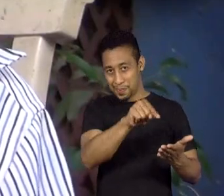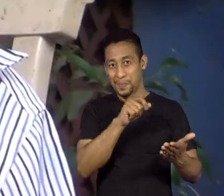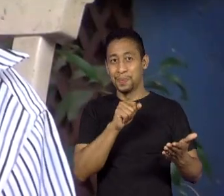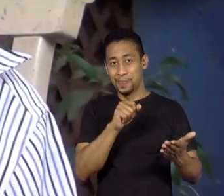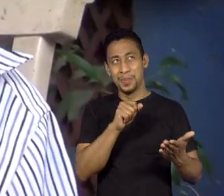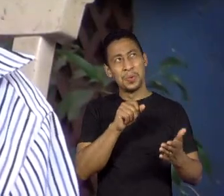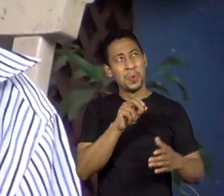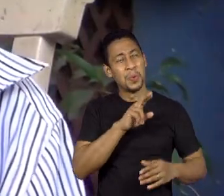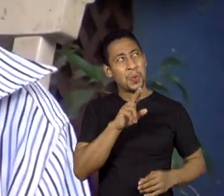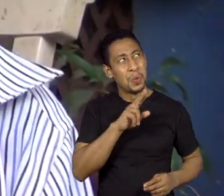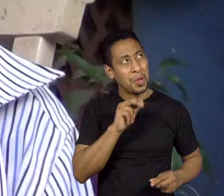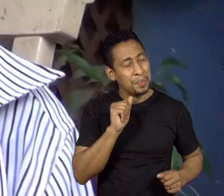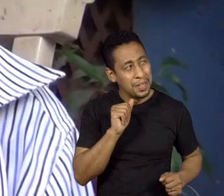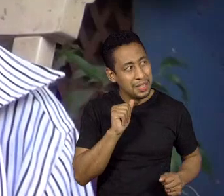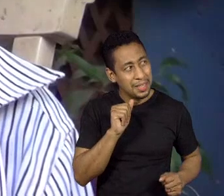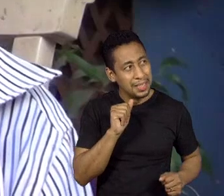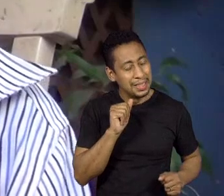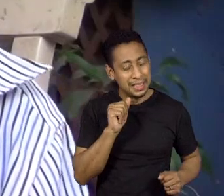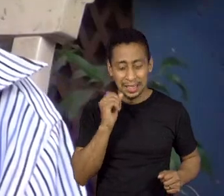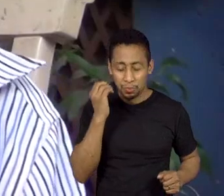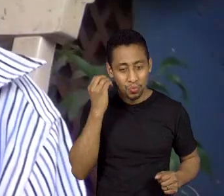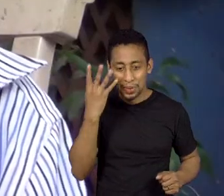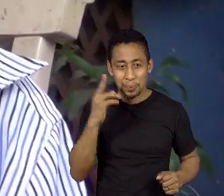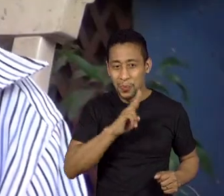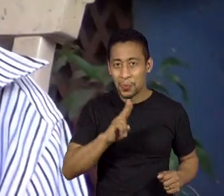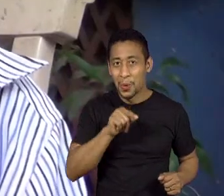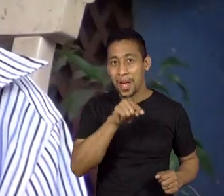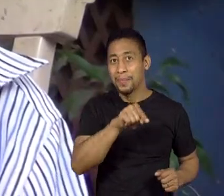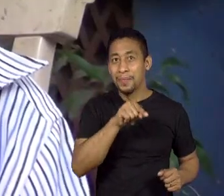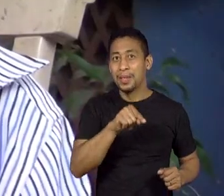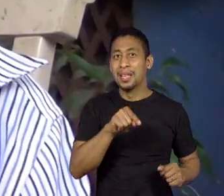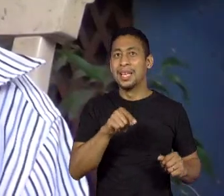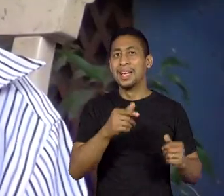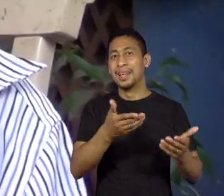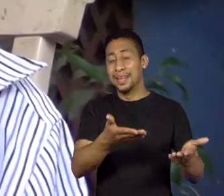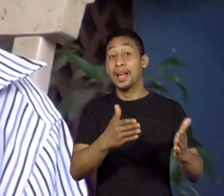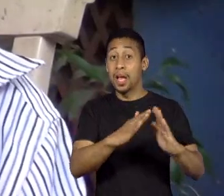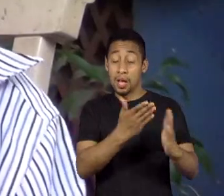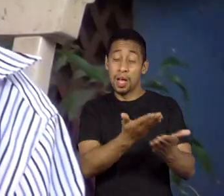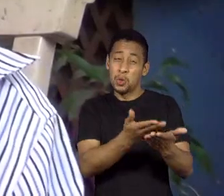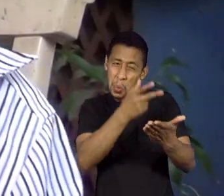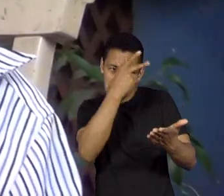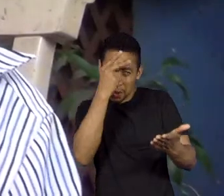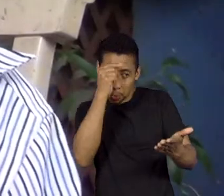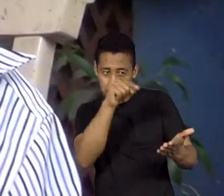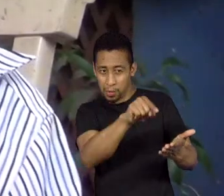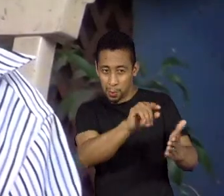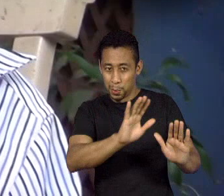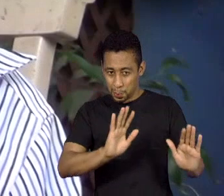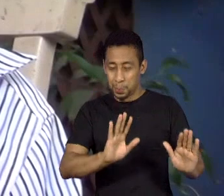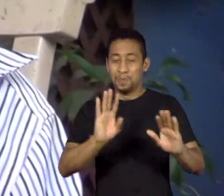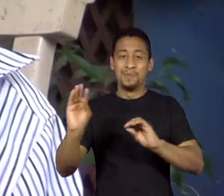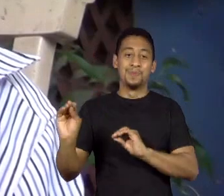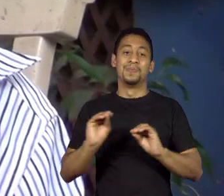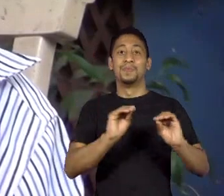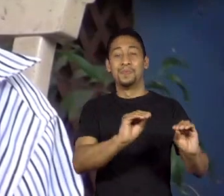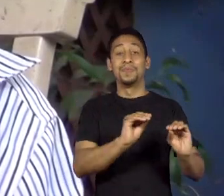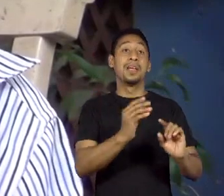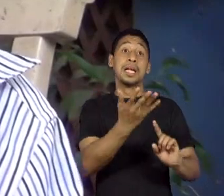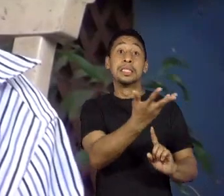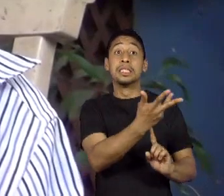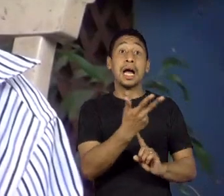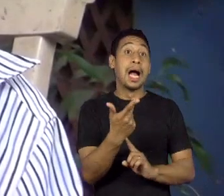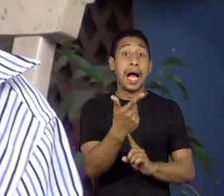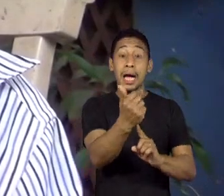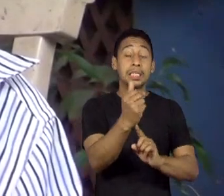como se chama? Ensina de artes e ofícios. É uma coisa assim. E de artes